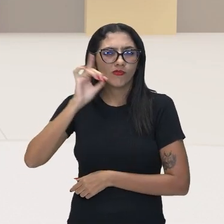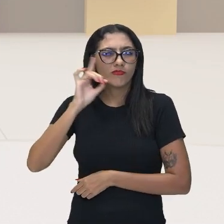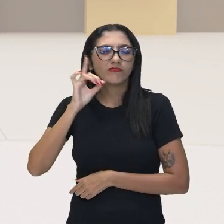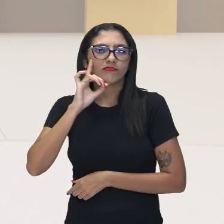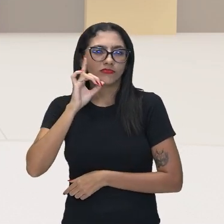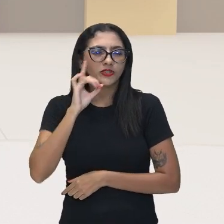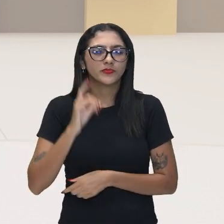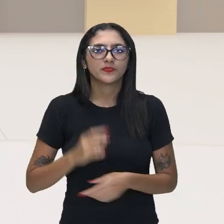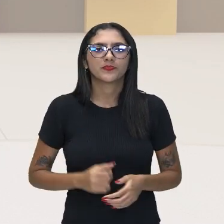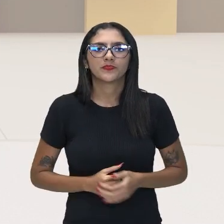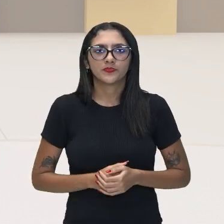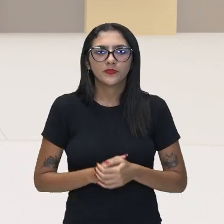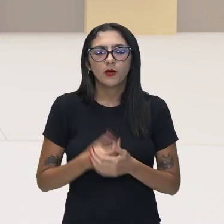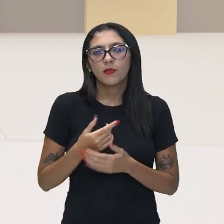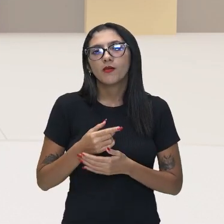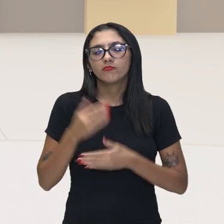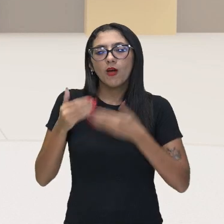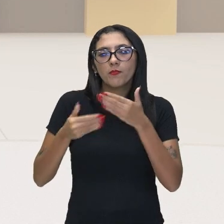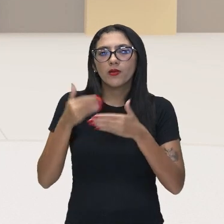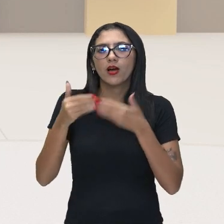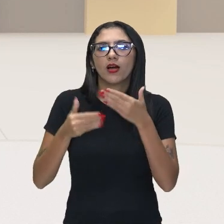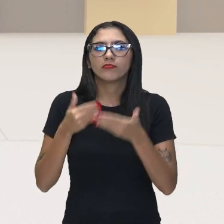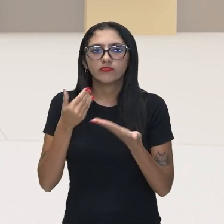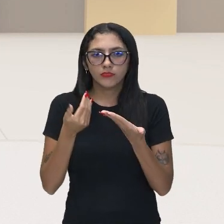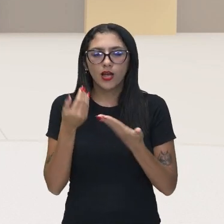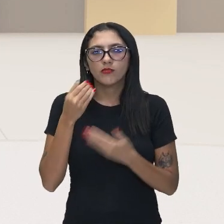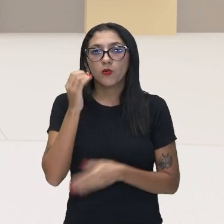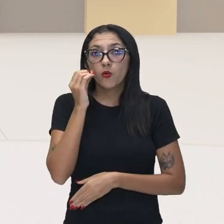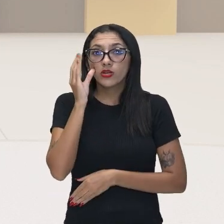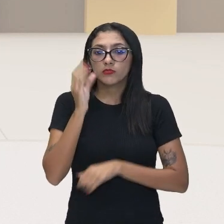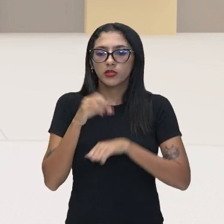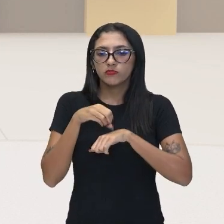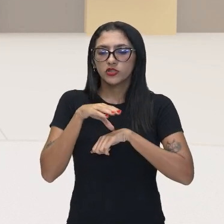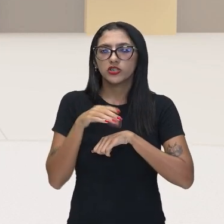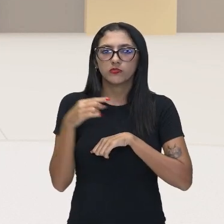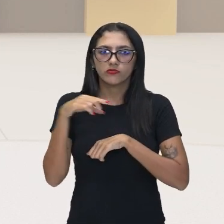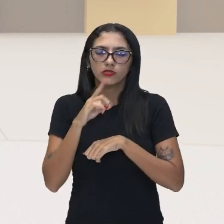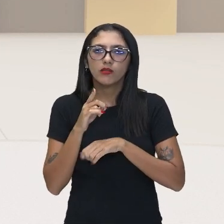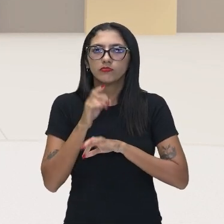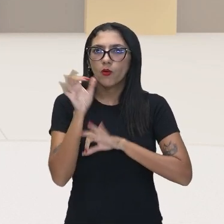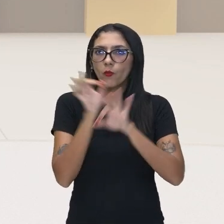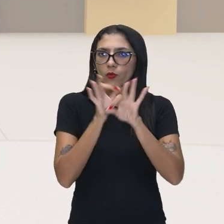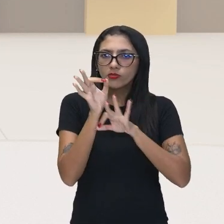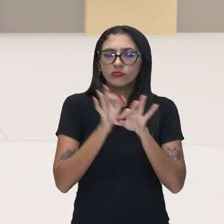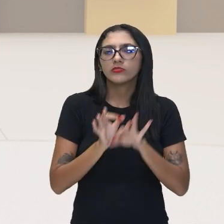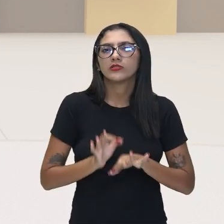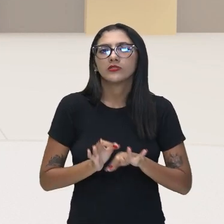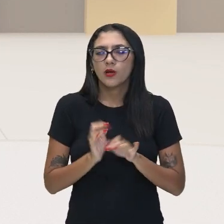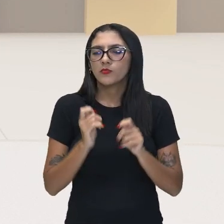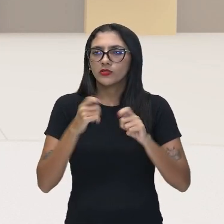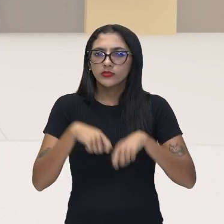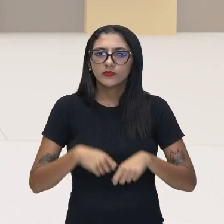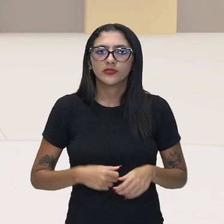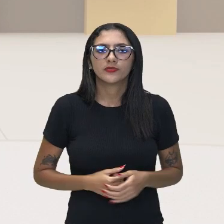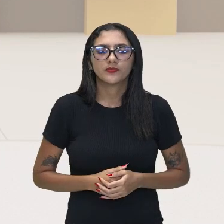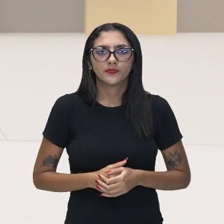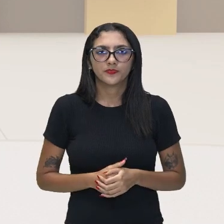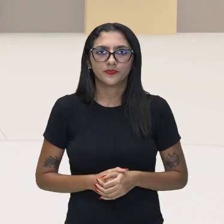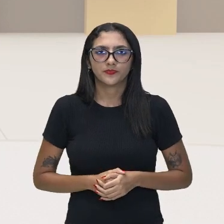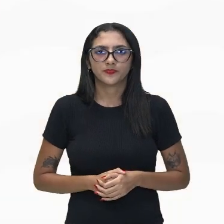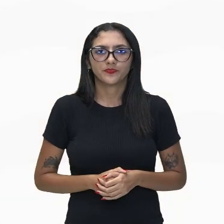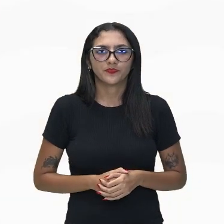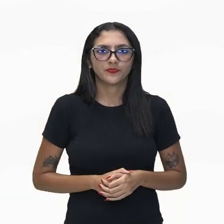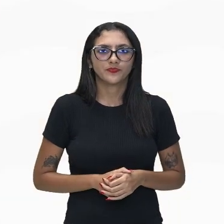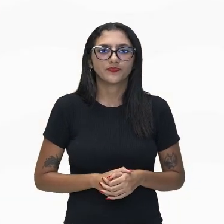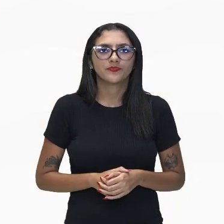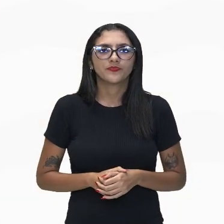sempre aplicar aí os nossos conhecimentos de educação financeira para conseguirmos realizar todos os nossos sonhos, né, e objetivos. Vamos